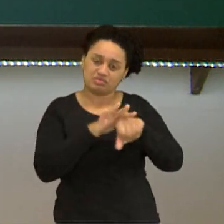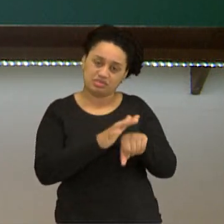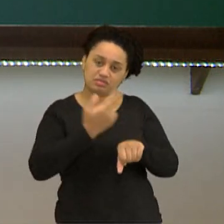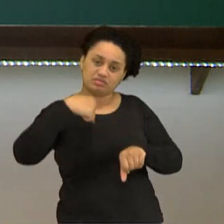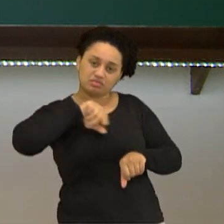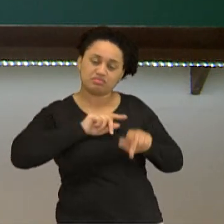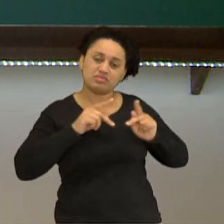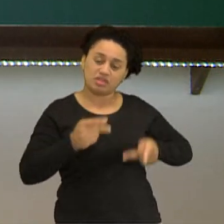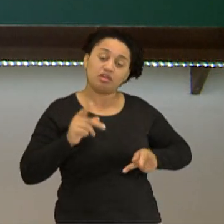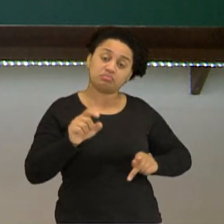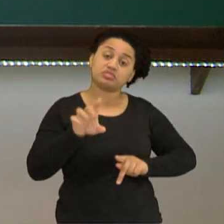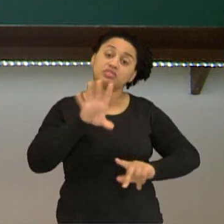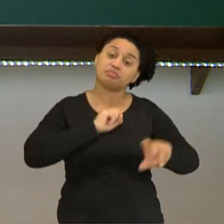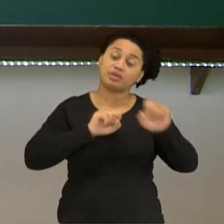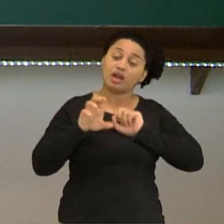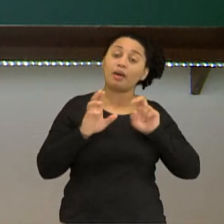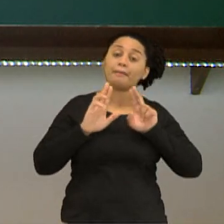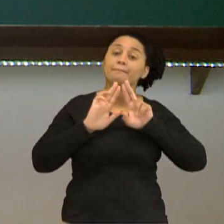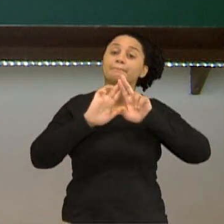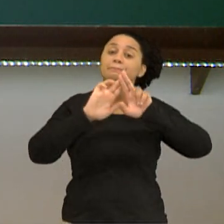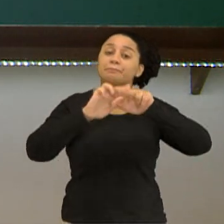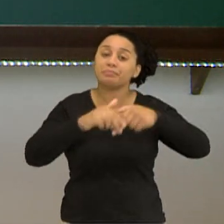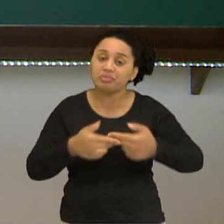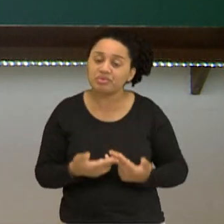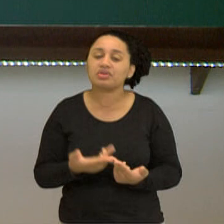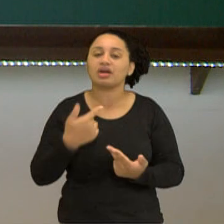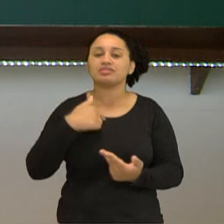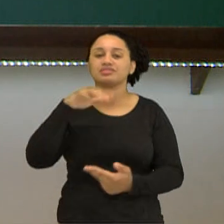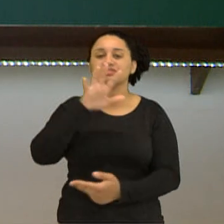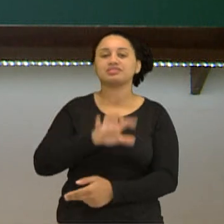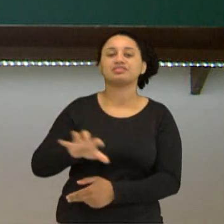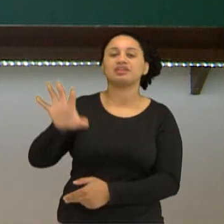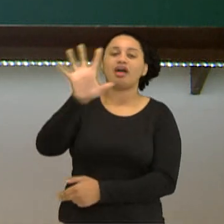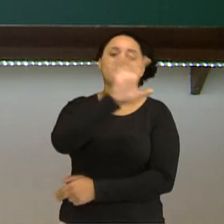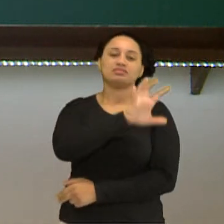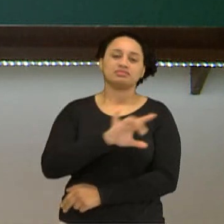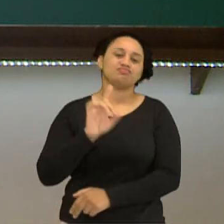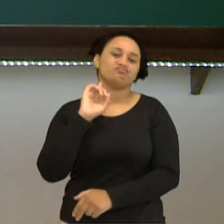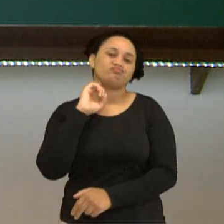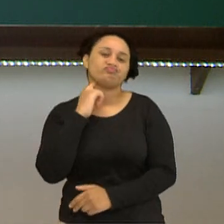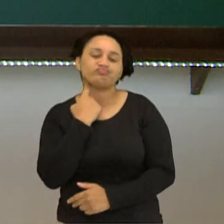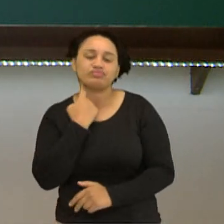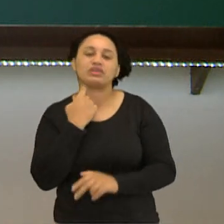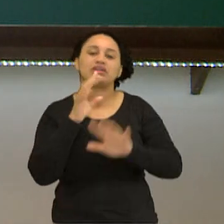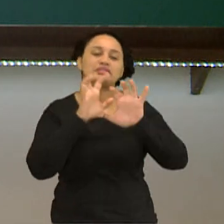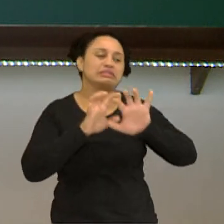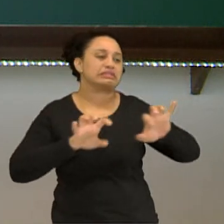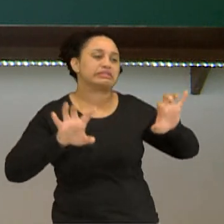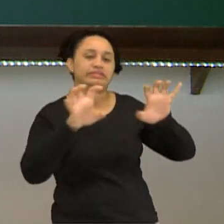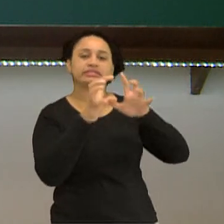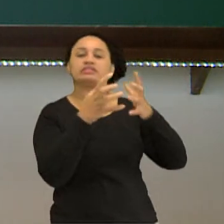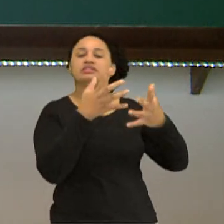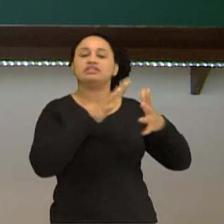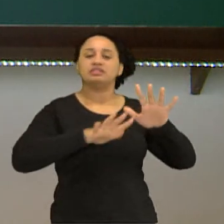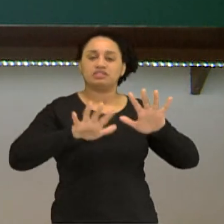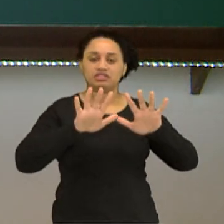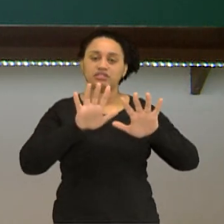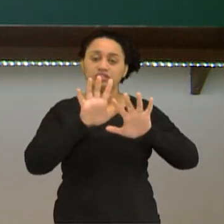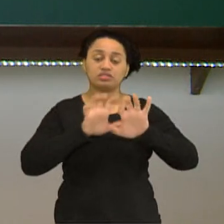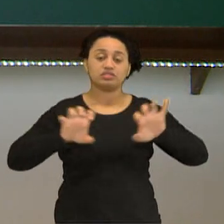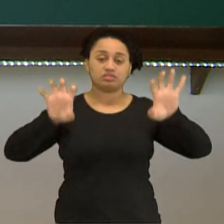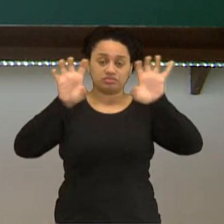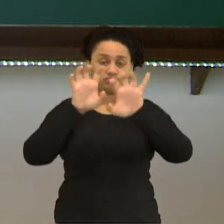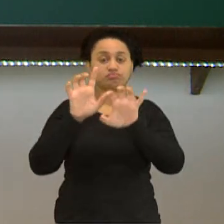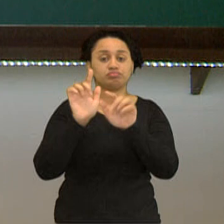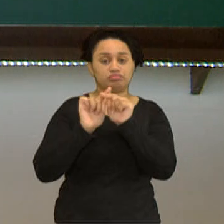acaba adquirindo em função desses episódios de ar contaminado, ar poluído, poluição do ar. Beleza,